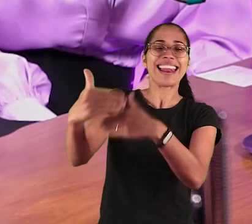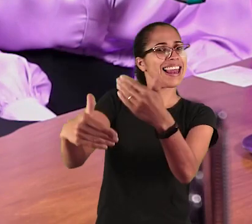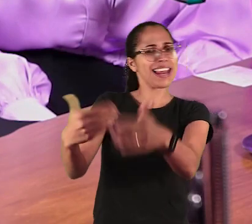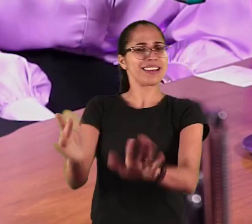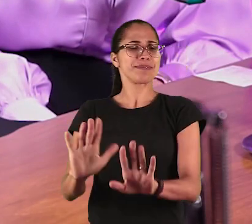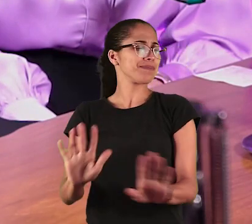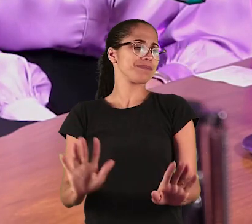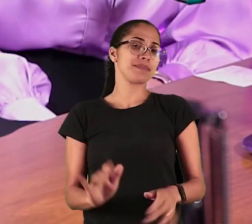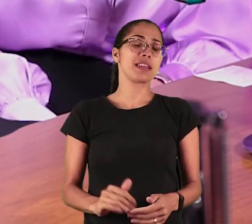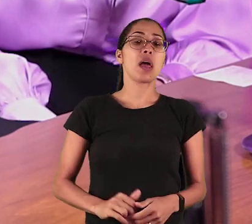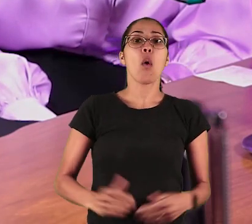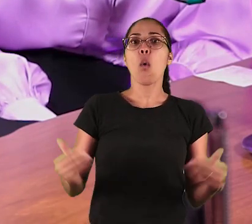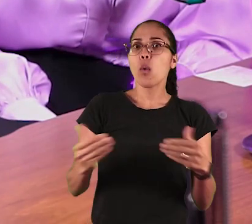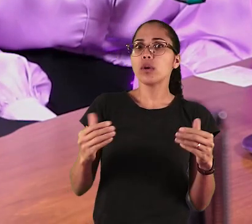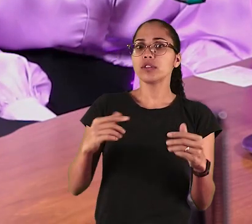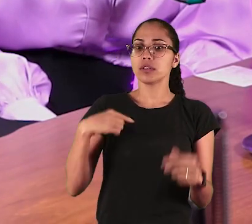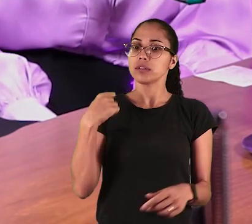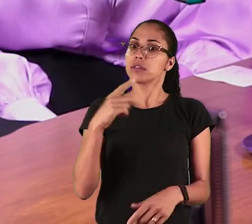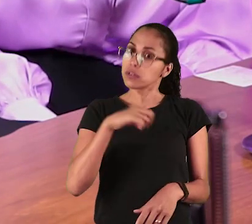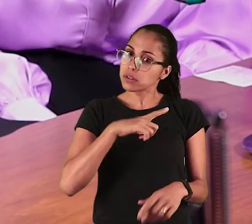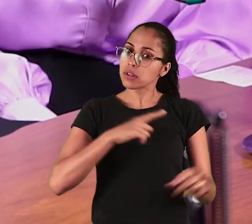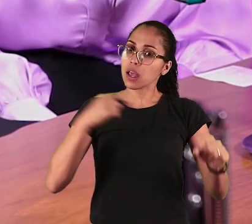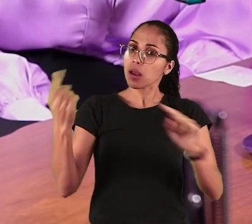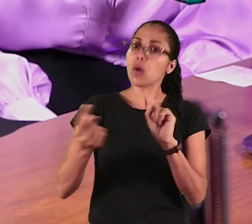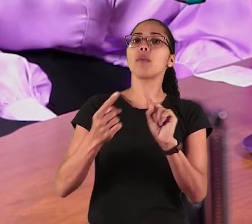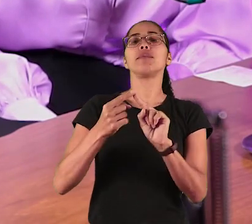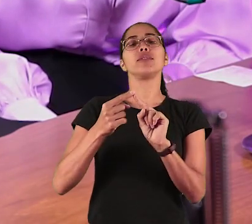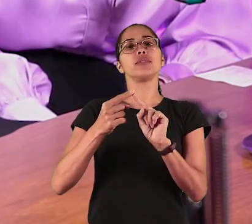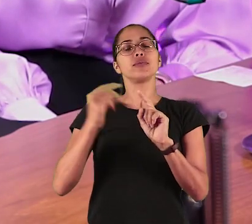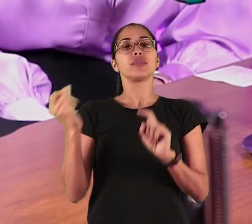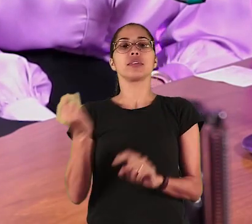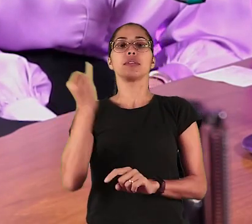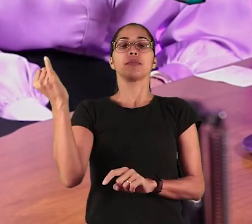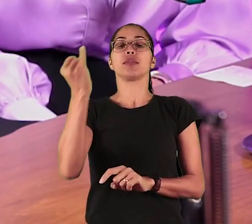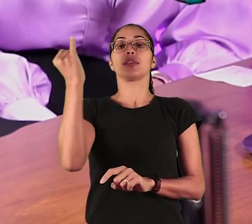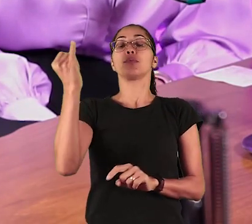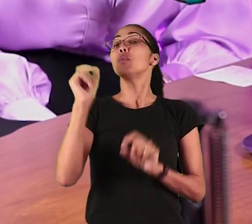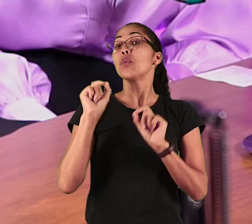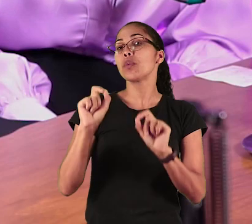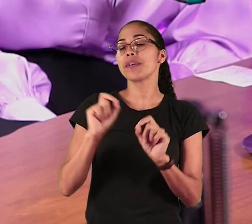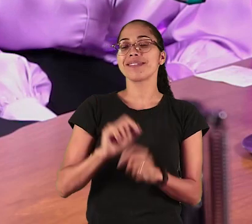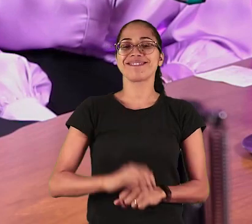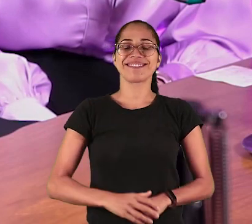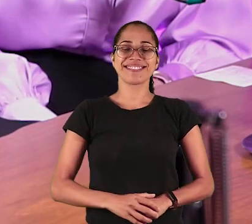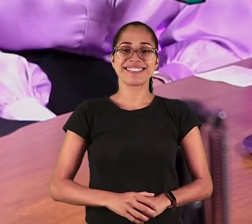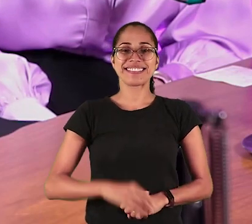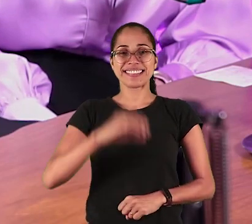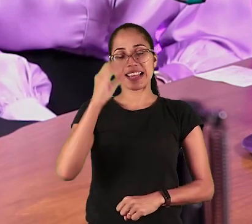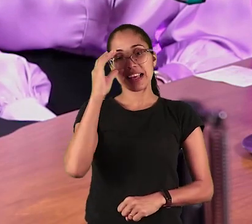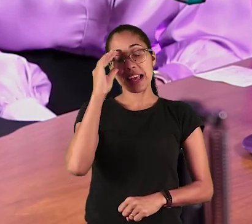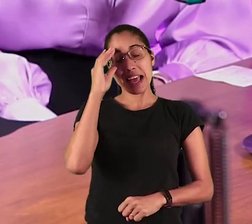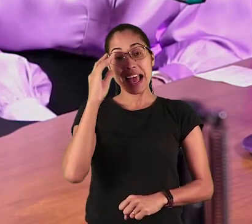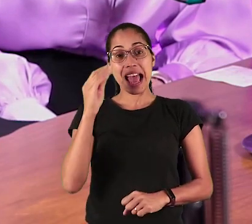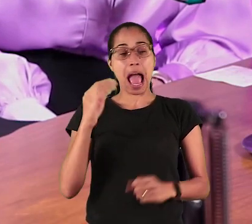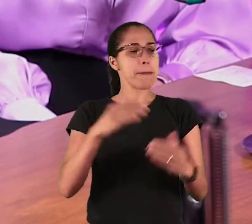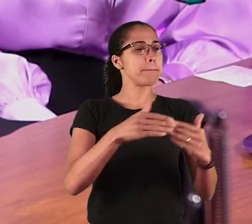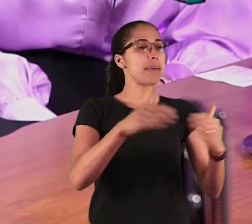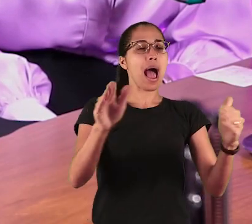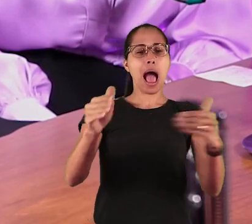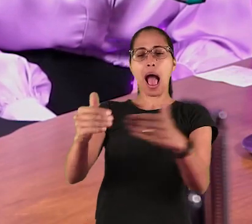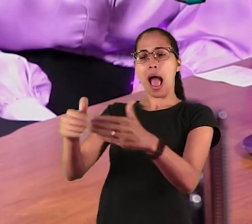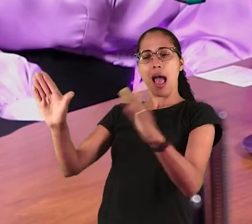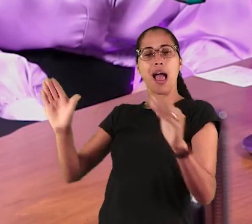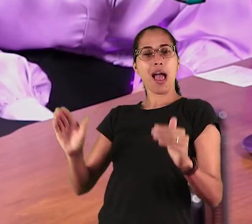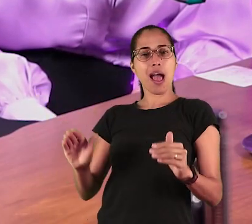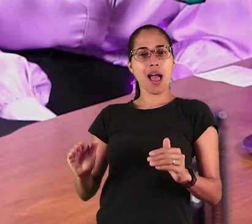mas hoje a gente tem uma missão né que é realmente é ser um exemplo é abrir novos